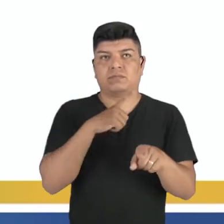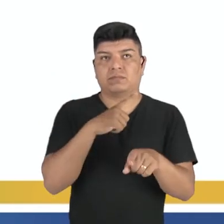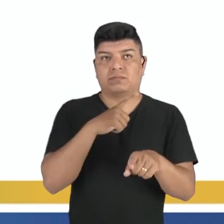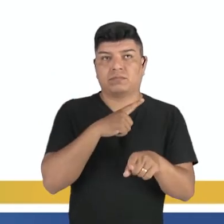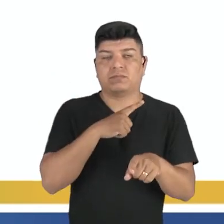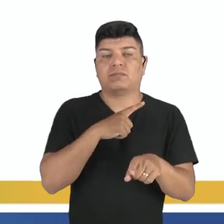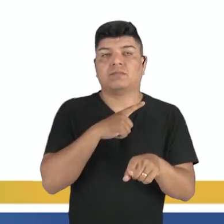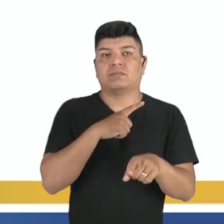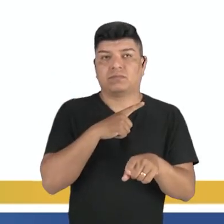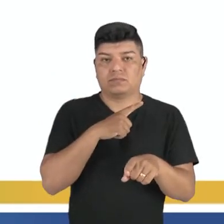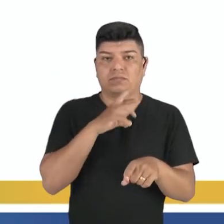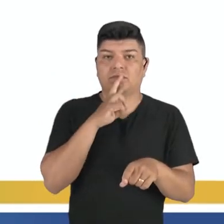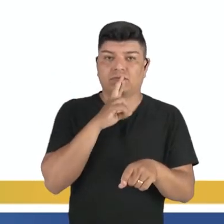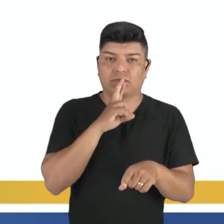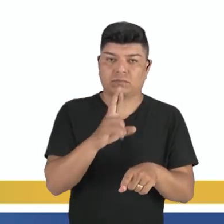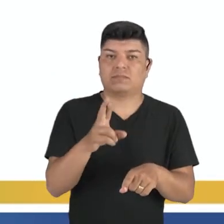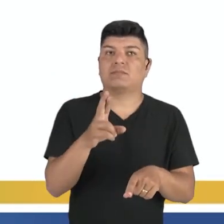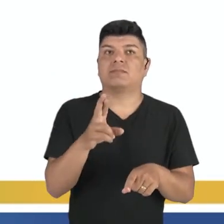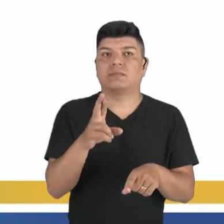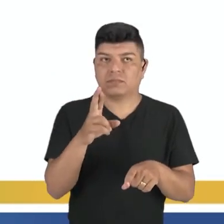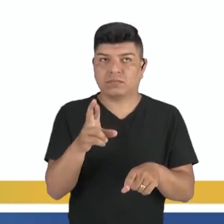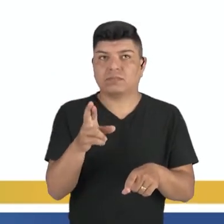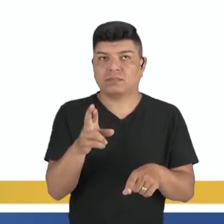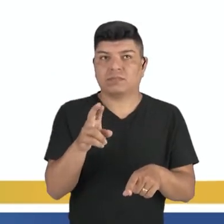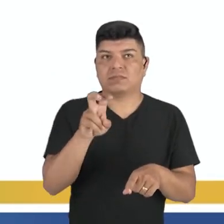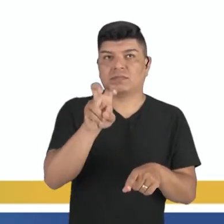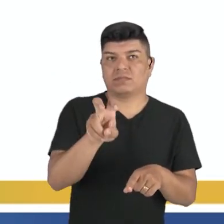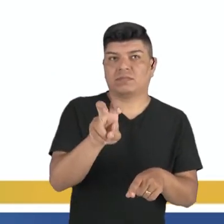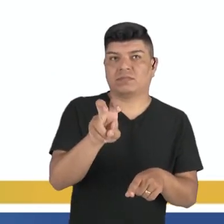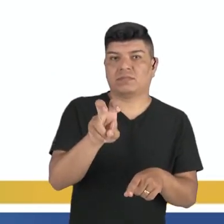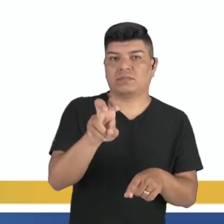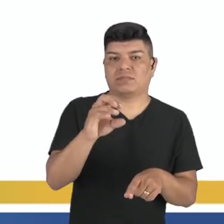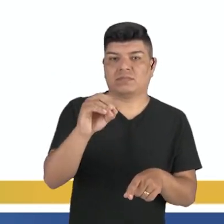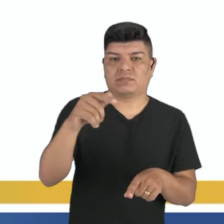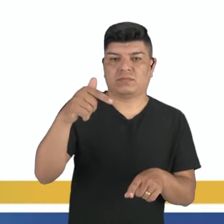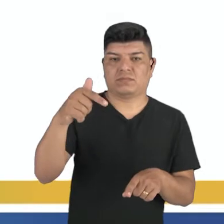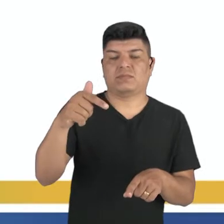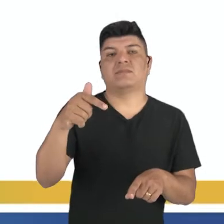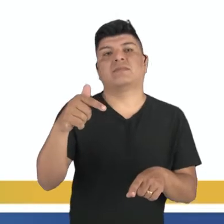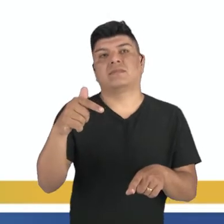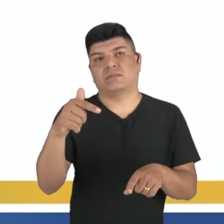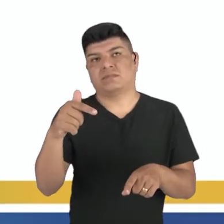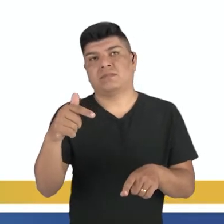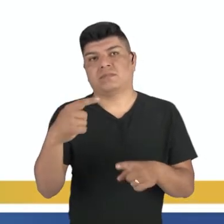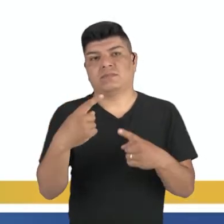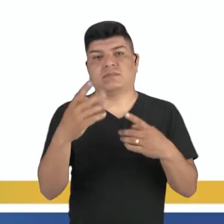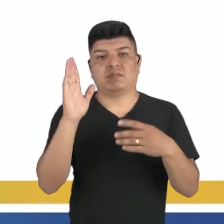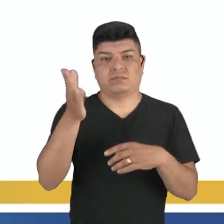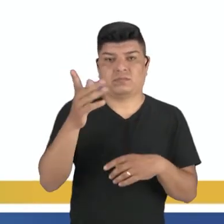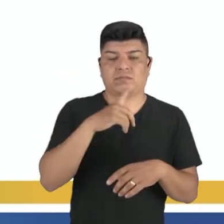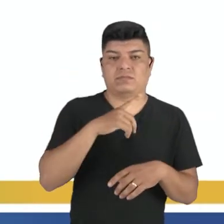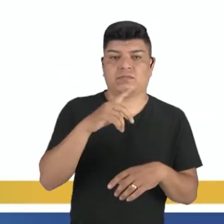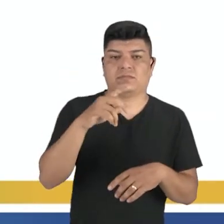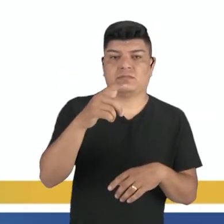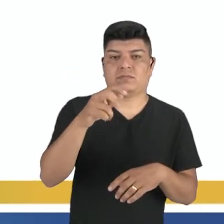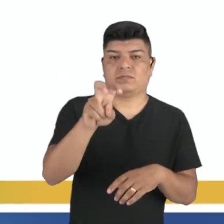temos então o resultado, né, de 507, já que fizemos aí